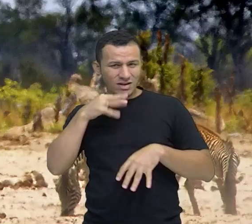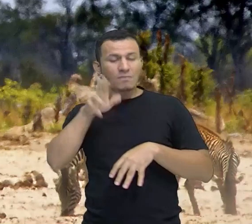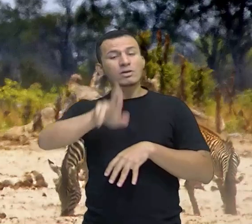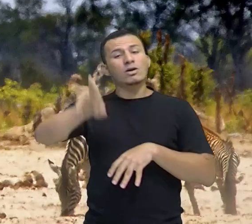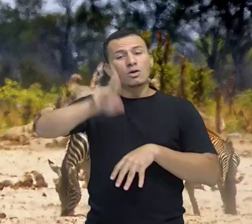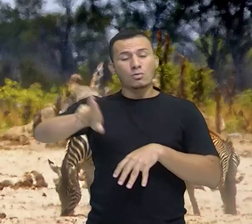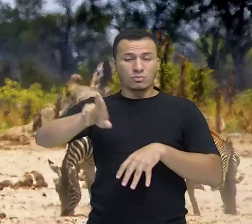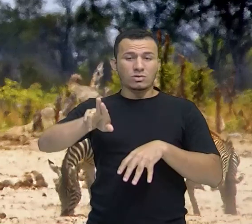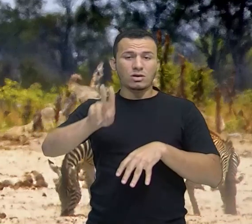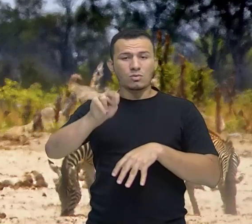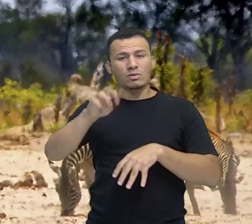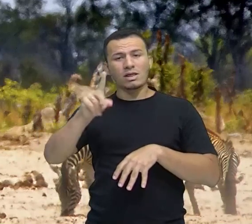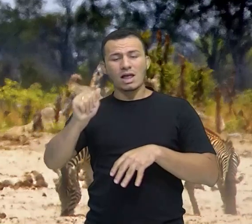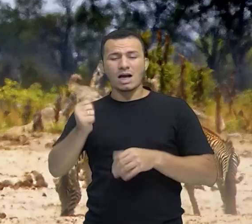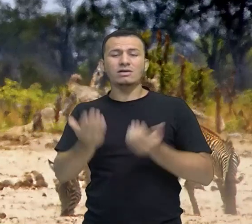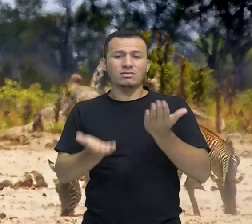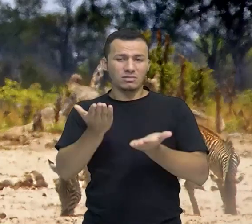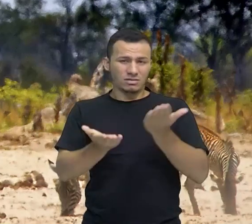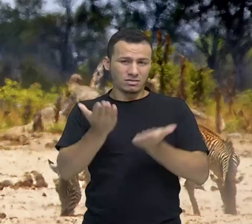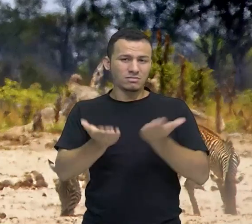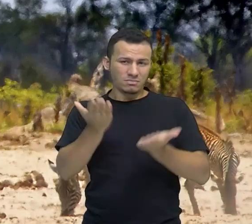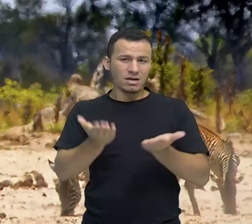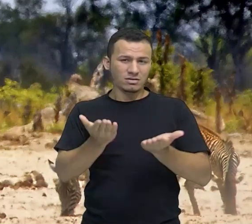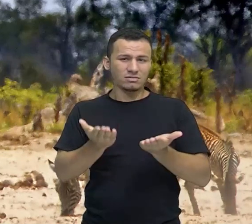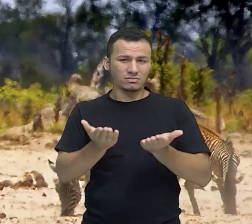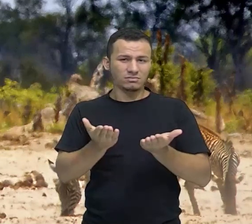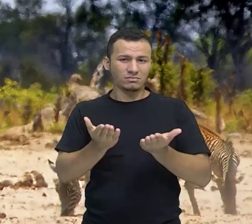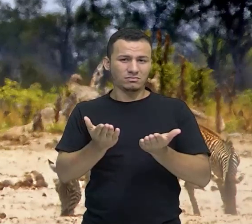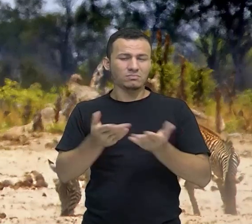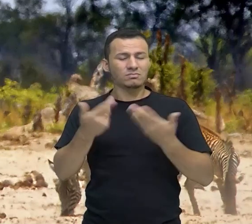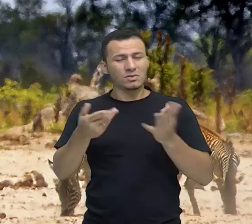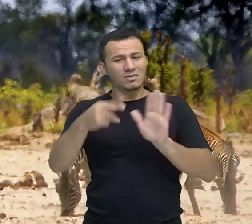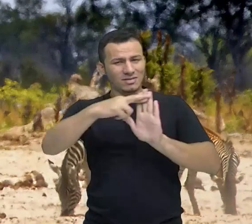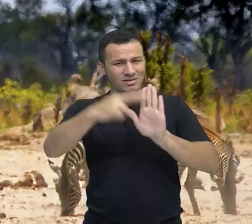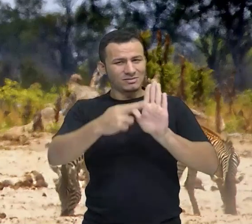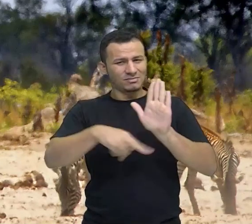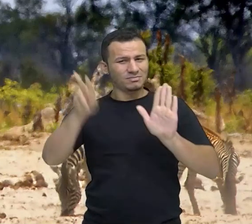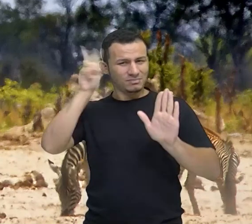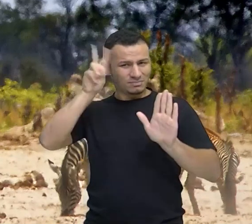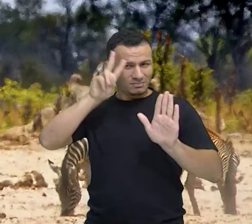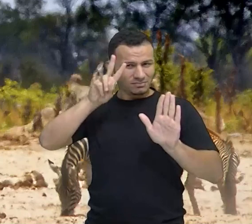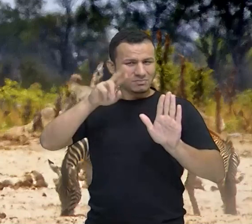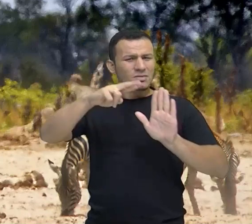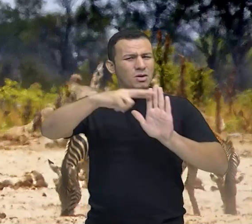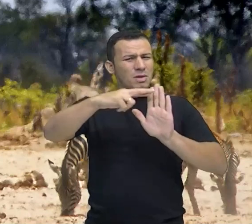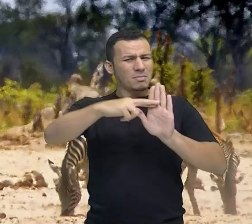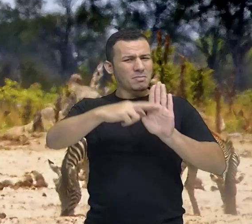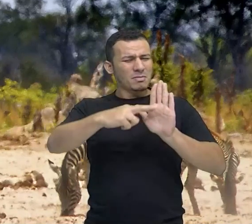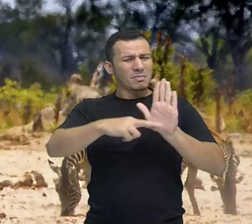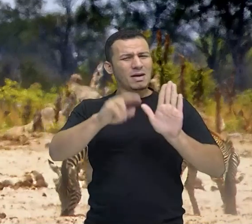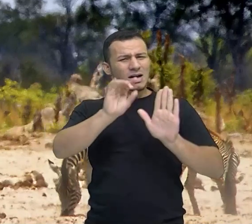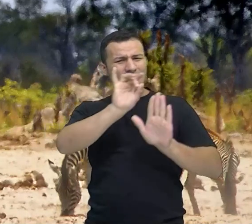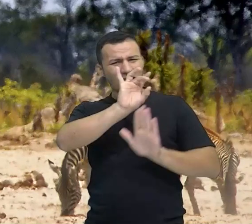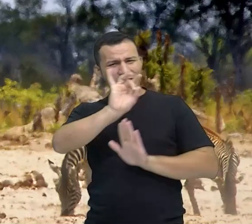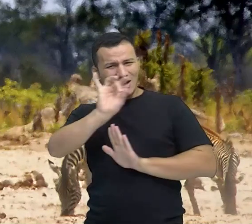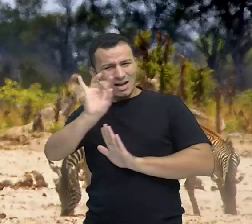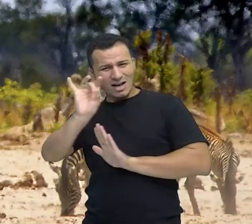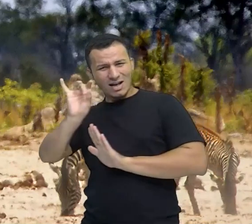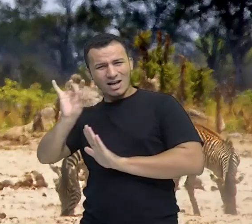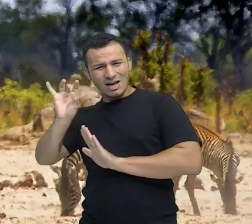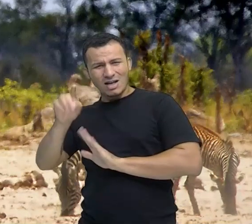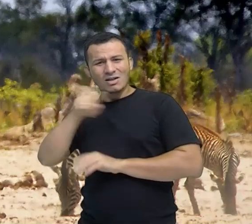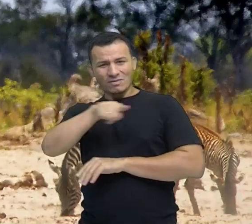de massa e está usando essas medidas que estão presentes na nossa tabela, né? Quem são? Quilograma, o hectograma,